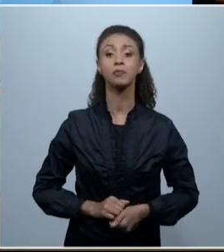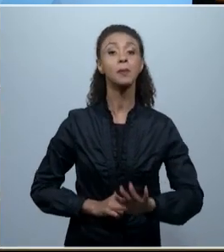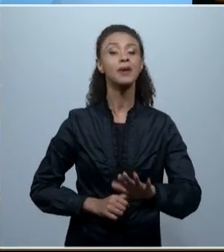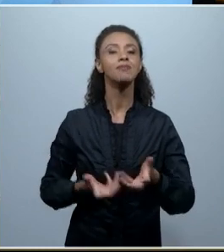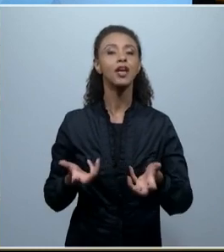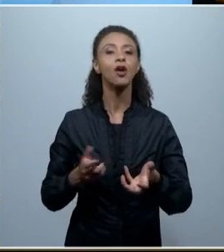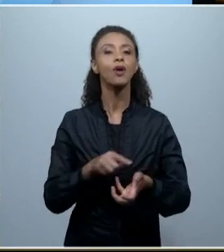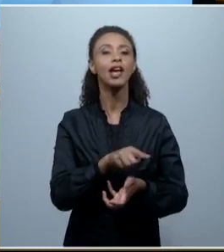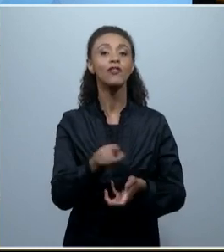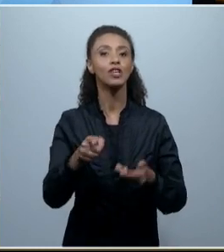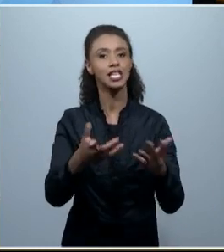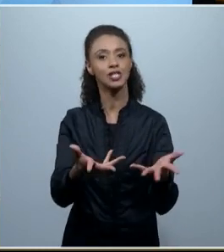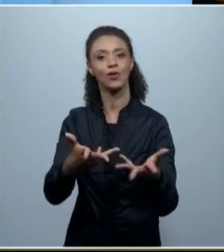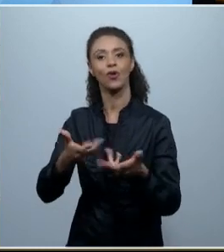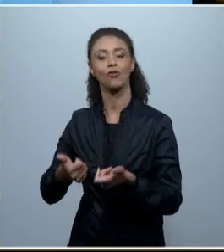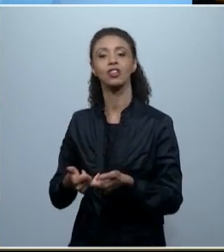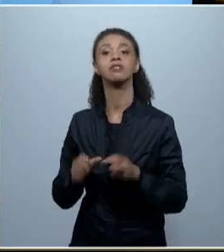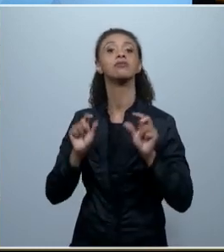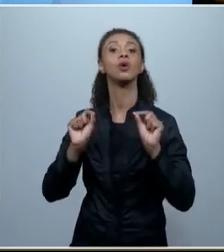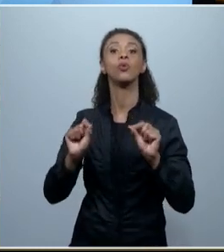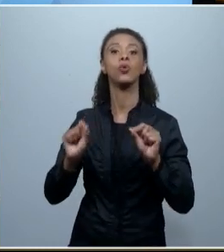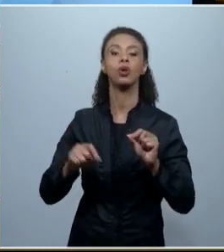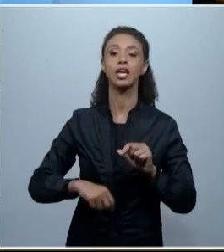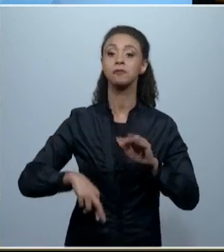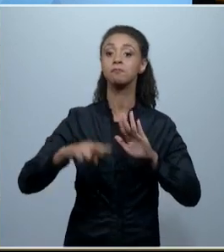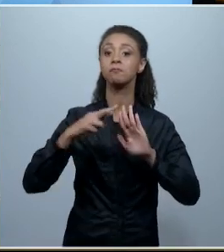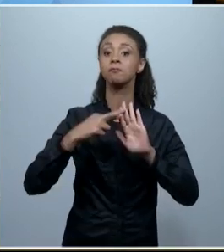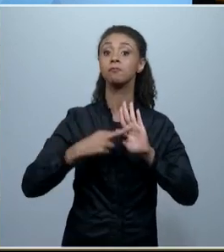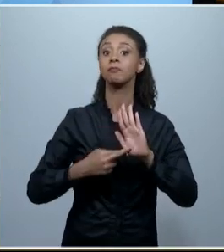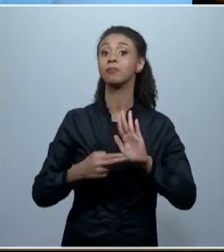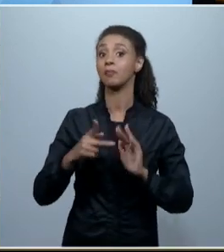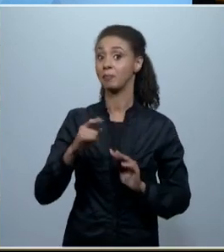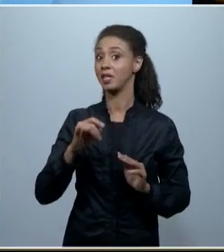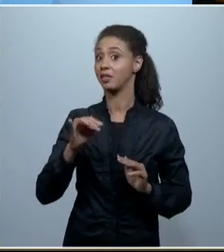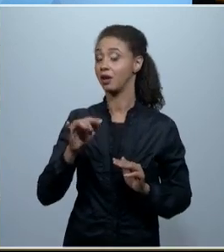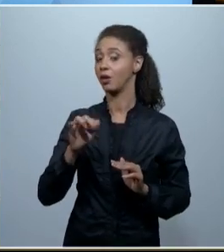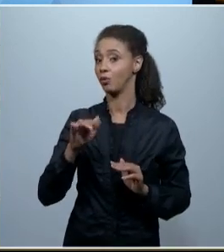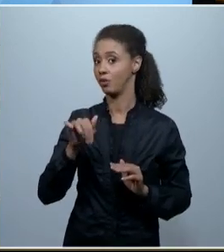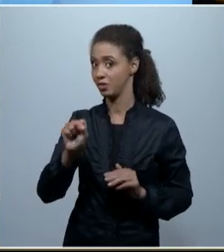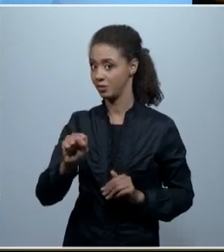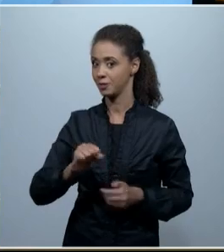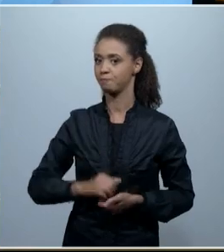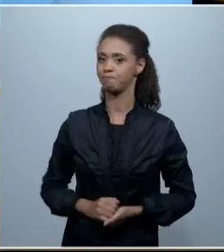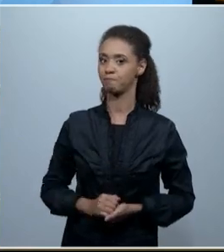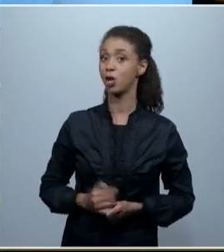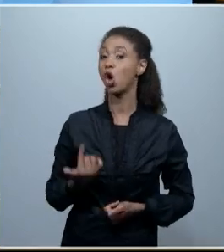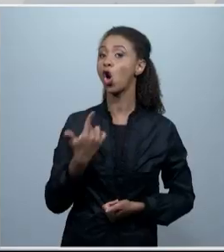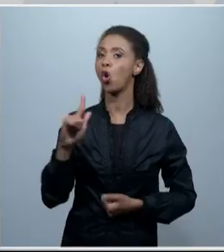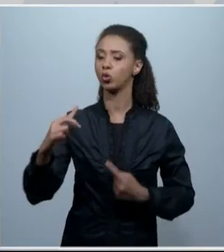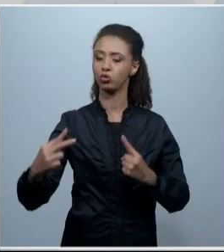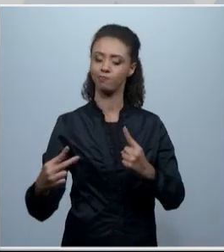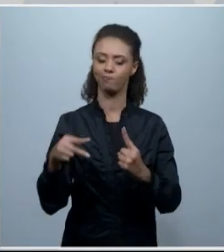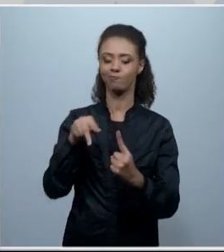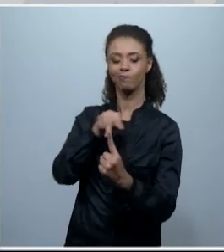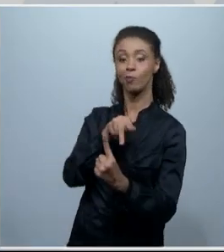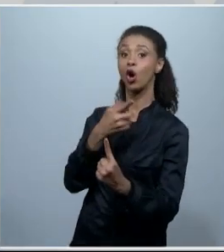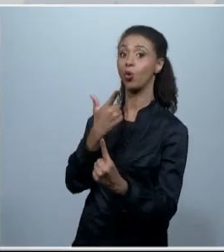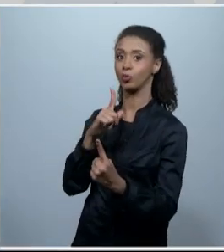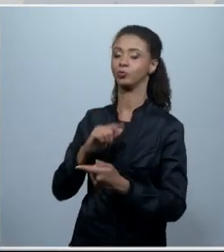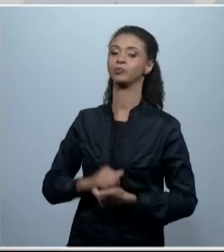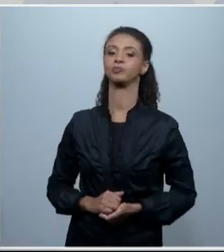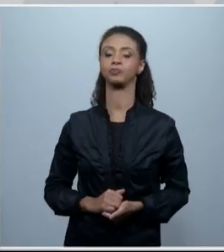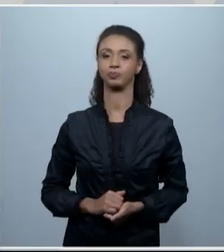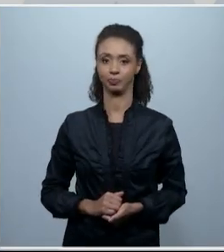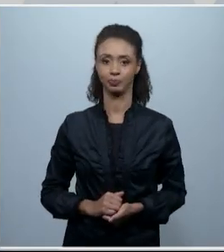convidar vocês a olhar o teorema de pitágoras ou outra perspectiva trama de pitágoras diz que a fórmula a